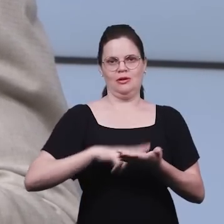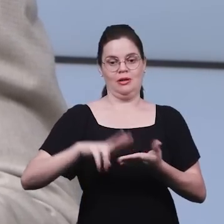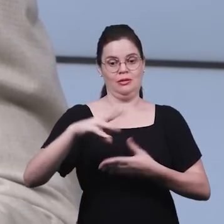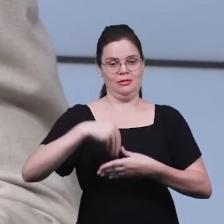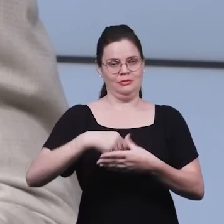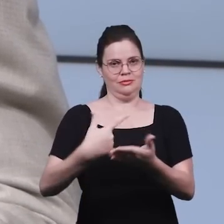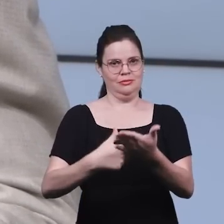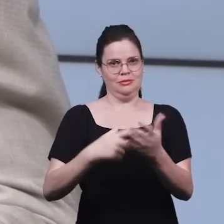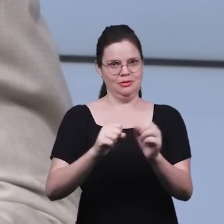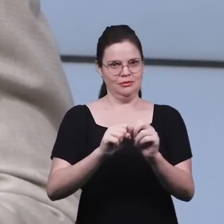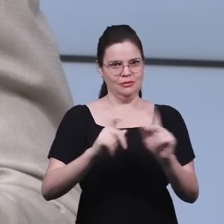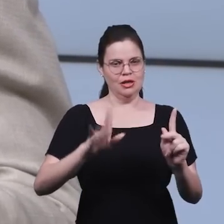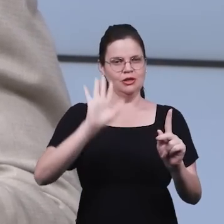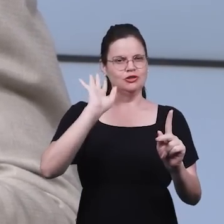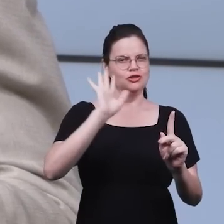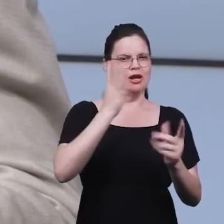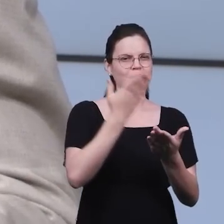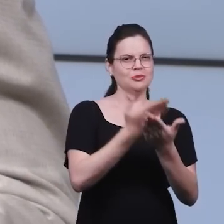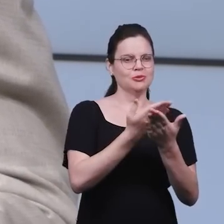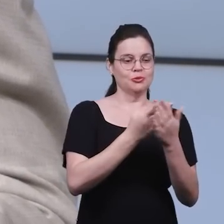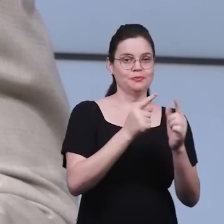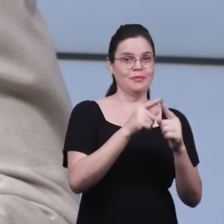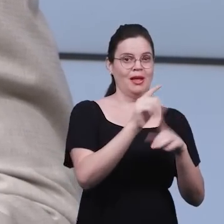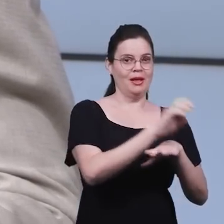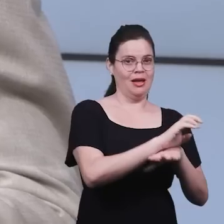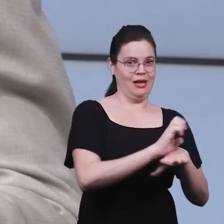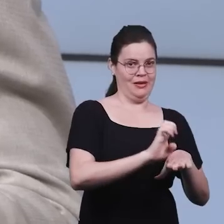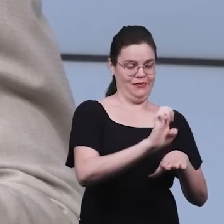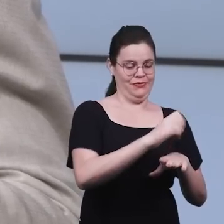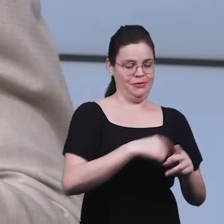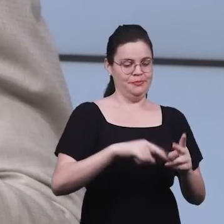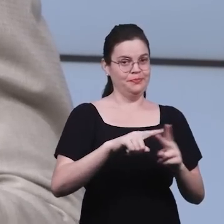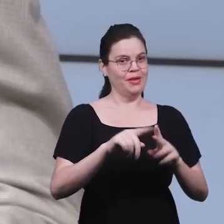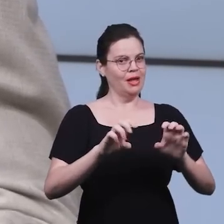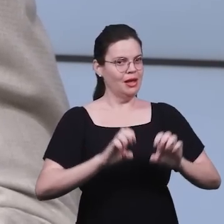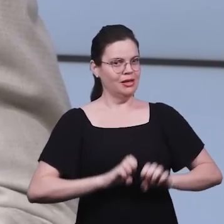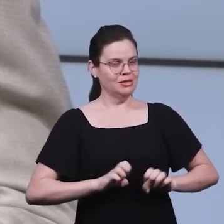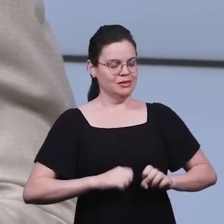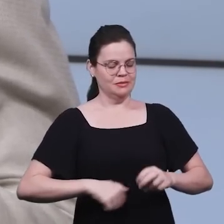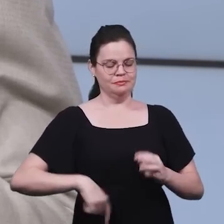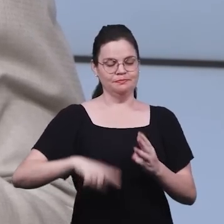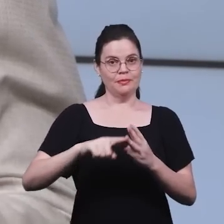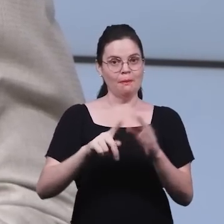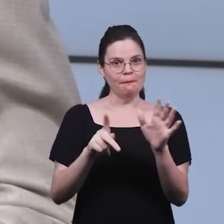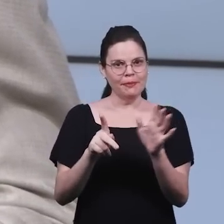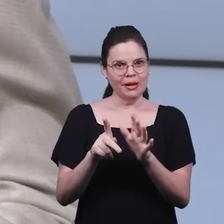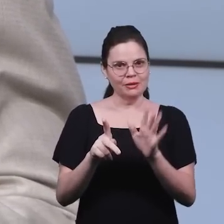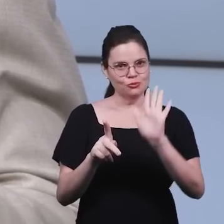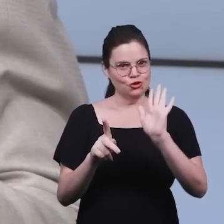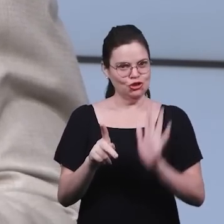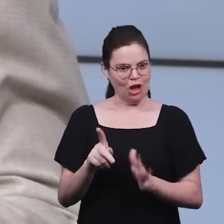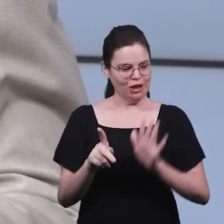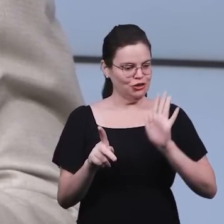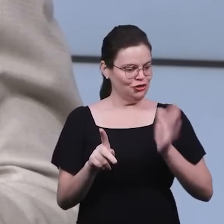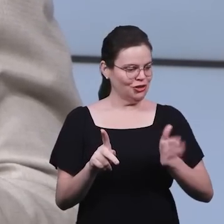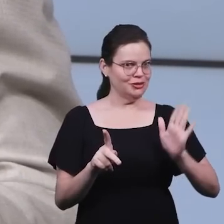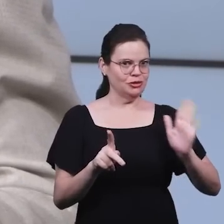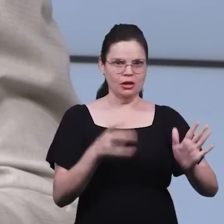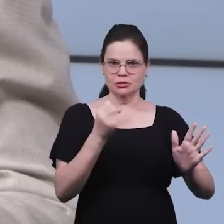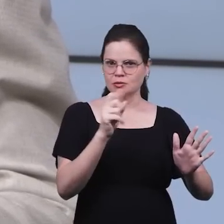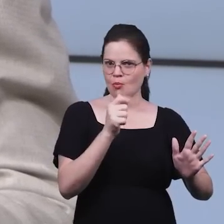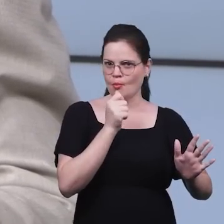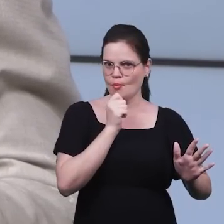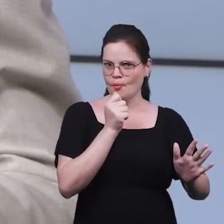Você já viu aqui com a gente sobre Éfeso, você já viu sobre Esmirna, você já viu sobre Pérgamo. Se por algum motivo você